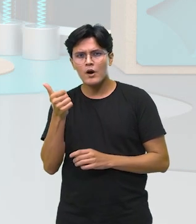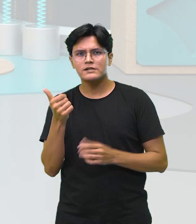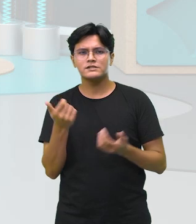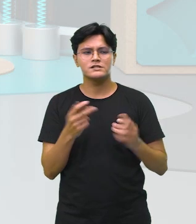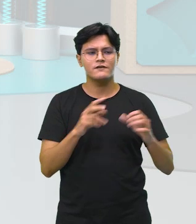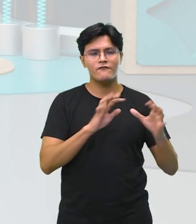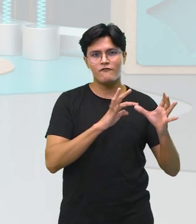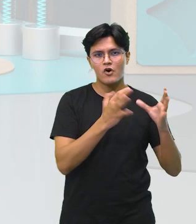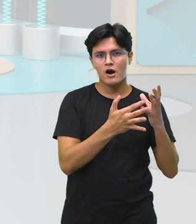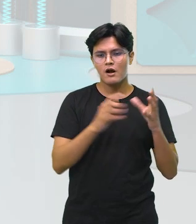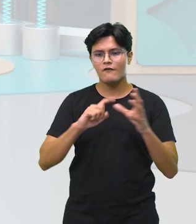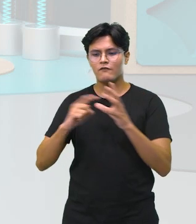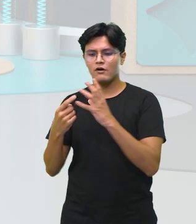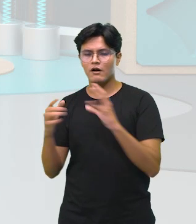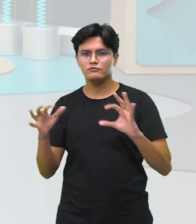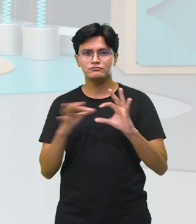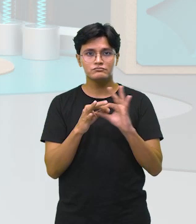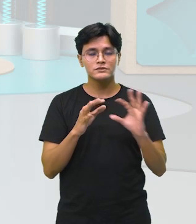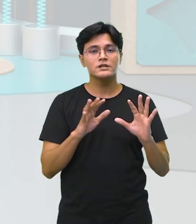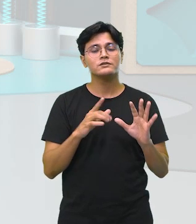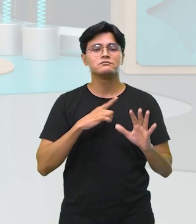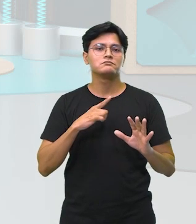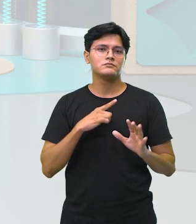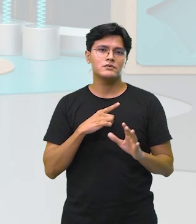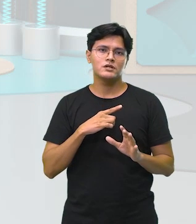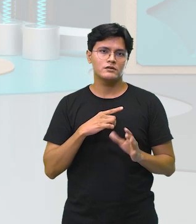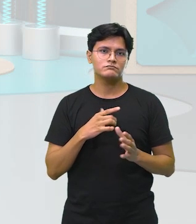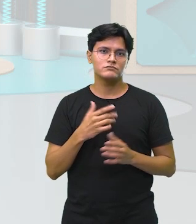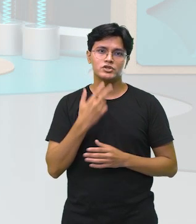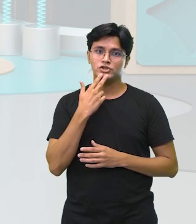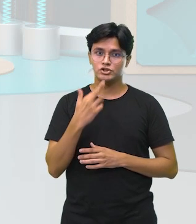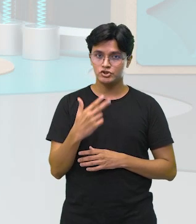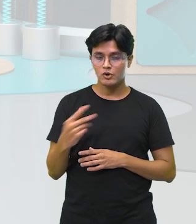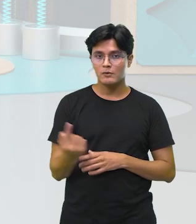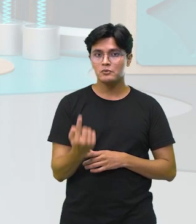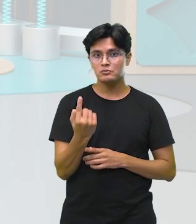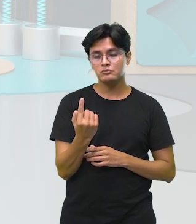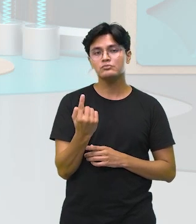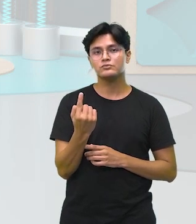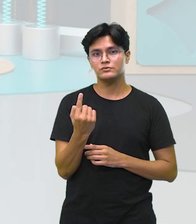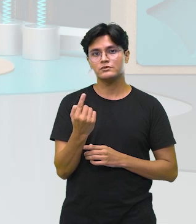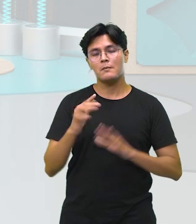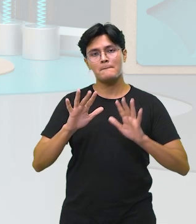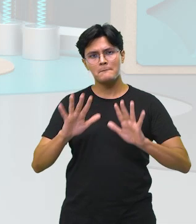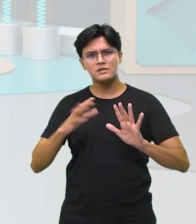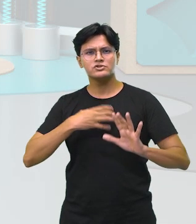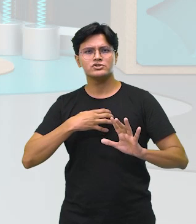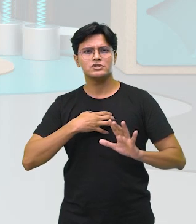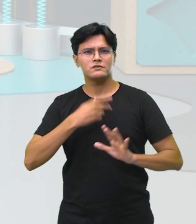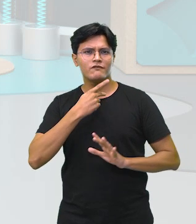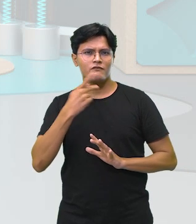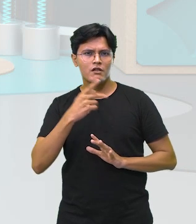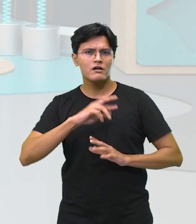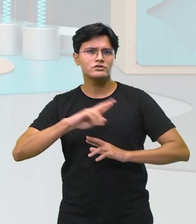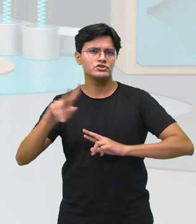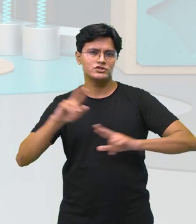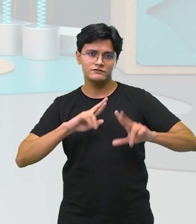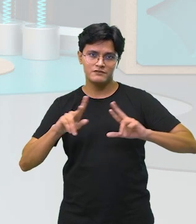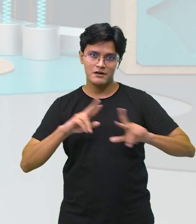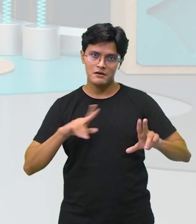uma mesma forma de falar né diferentes formas de falar para uma mesma